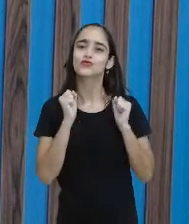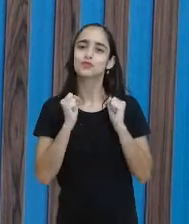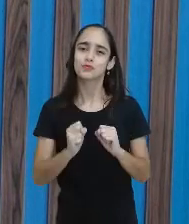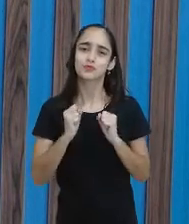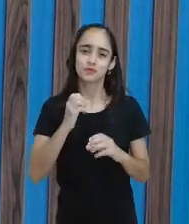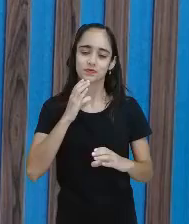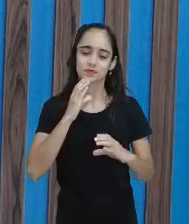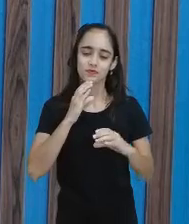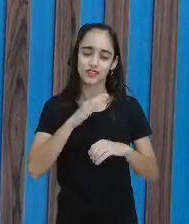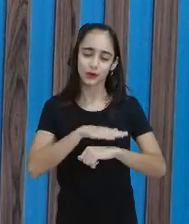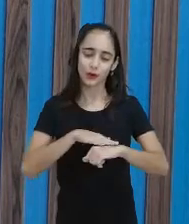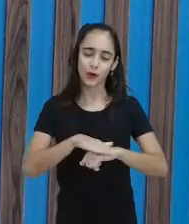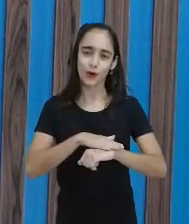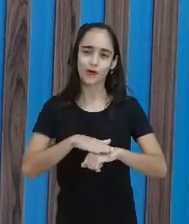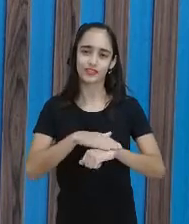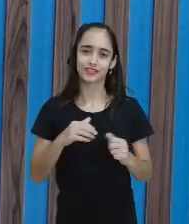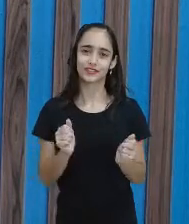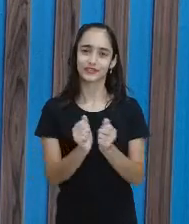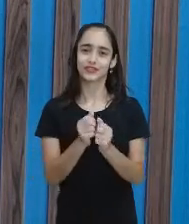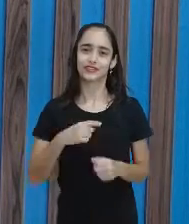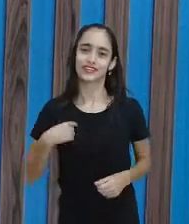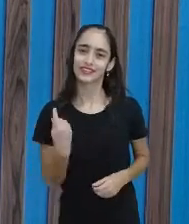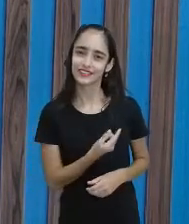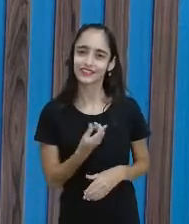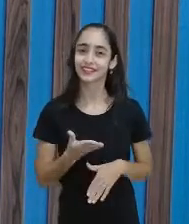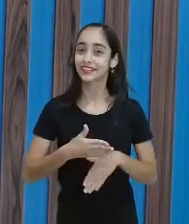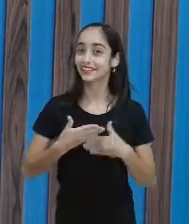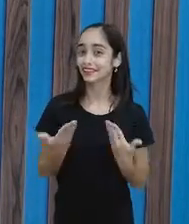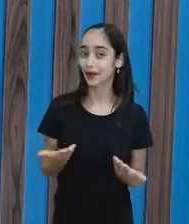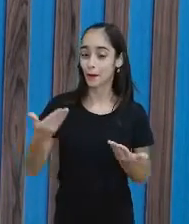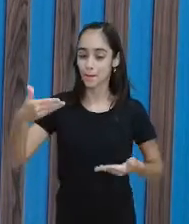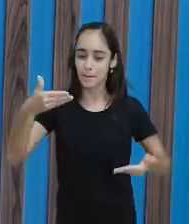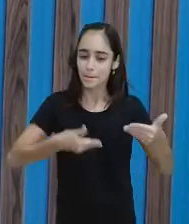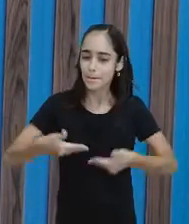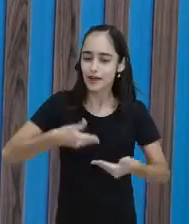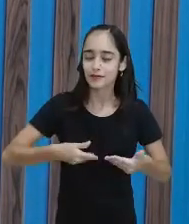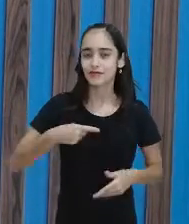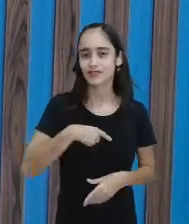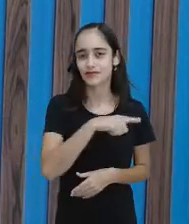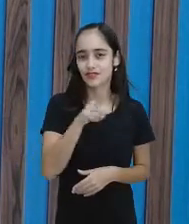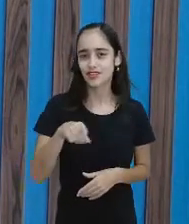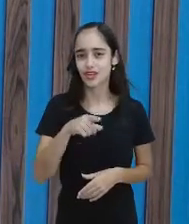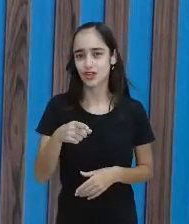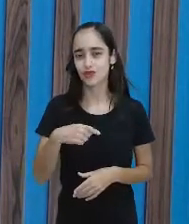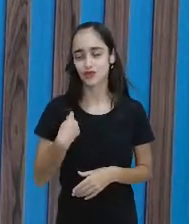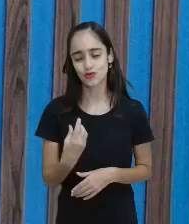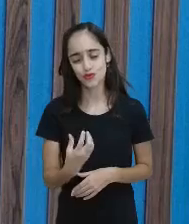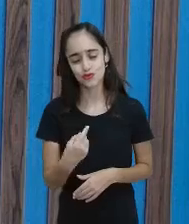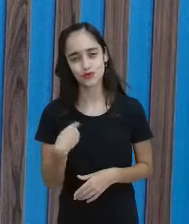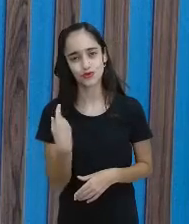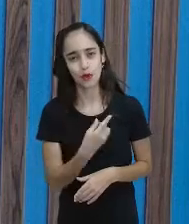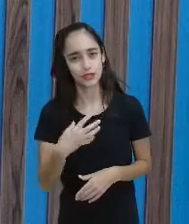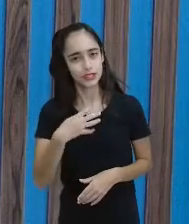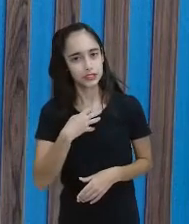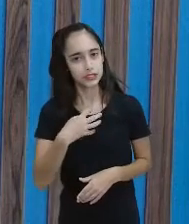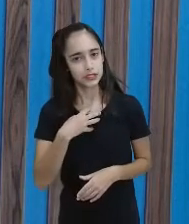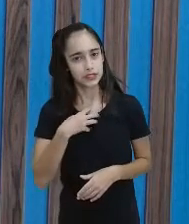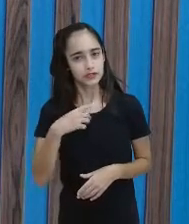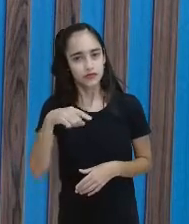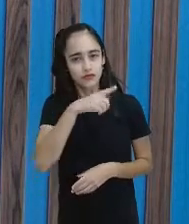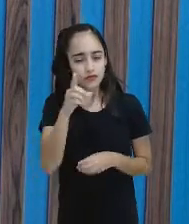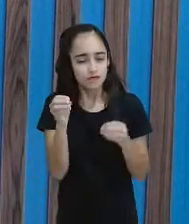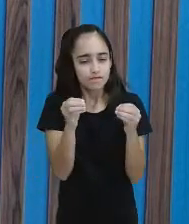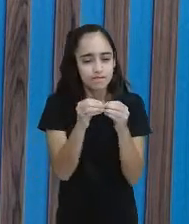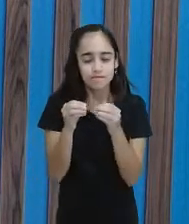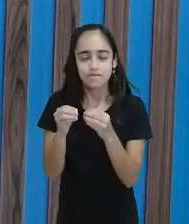Então, a nossa interação, quando a gente sente vocês perto assim, é quando vocês falam com a gente. Manda um oi, um bom dia, uma